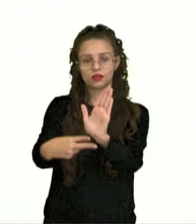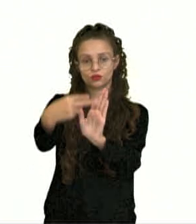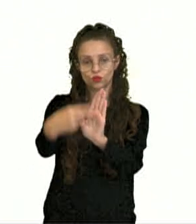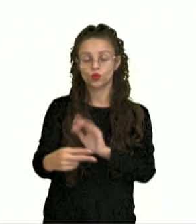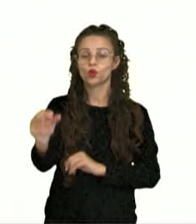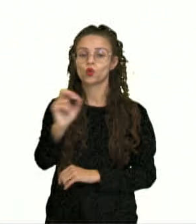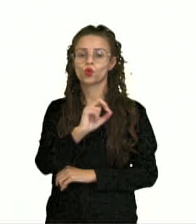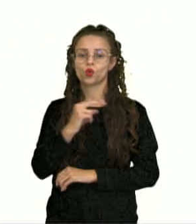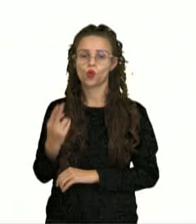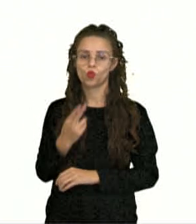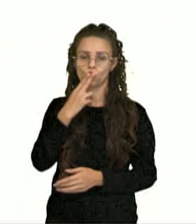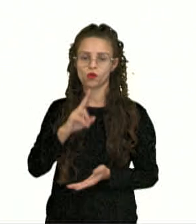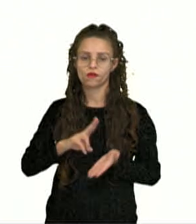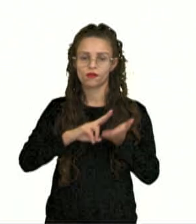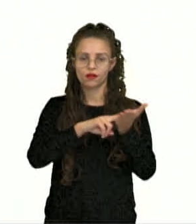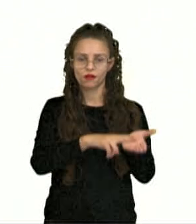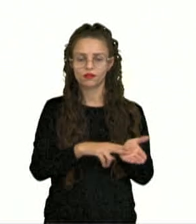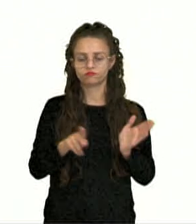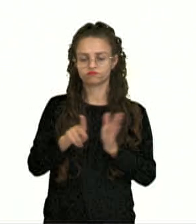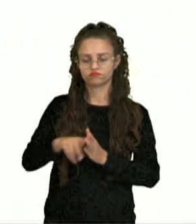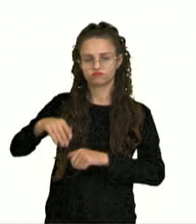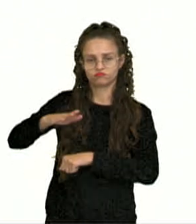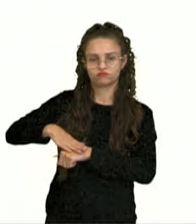Editor. Olha só,